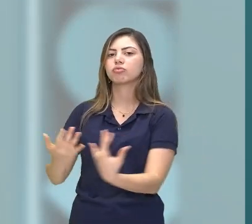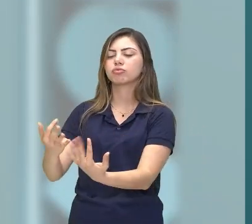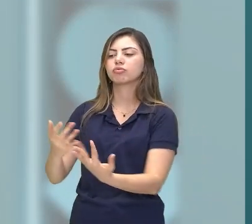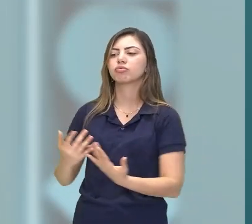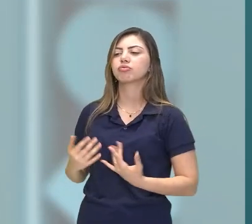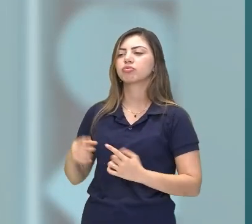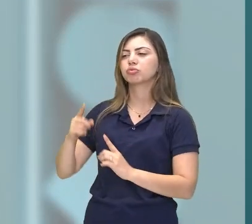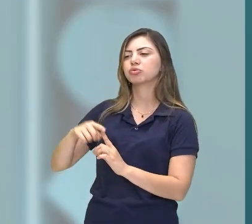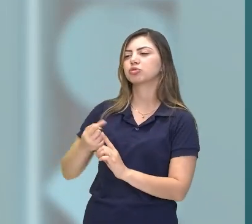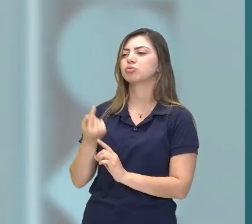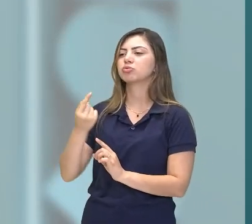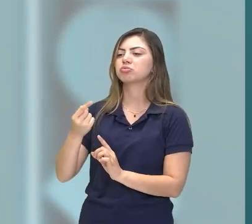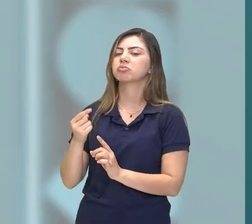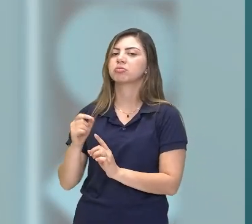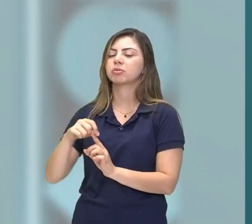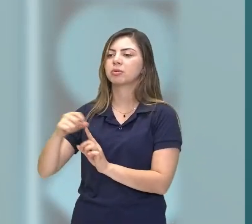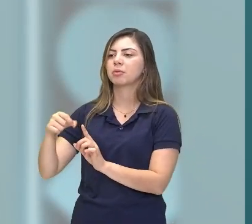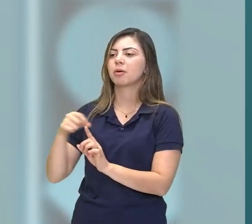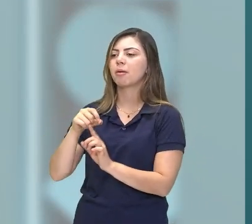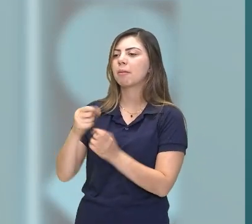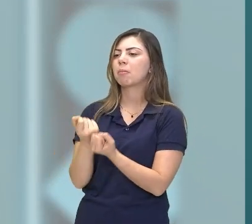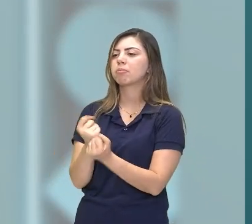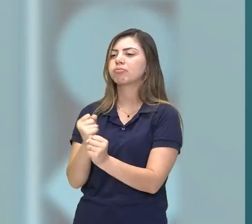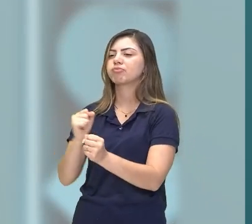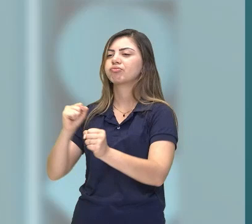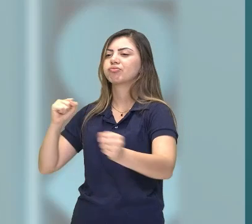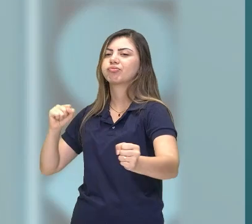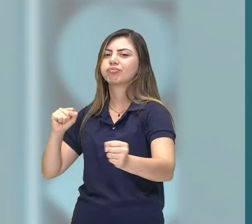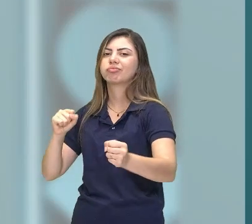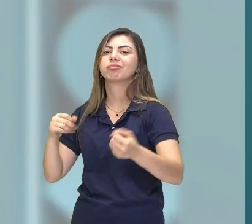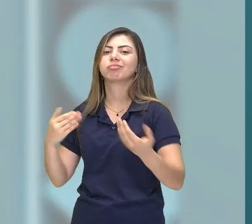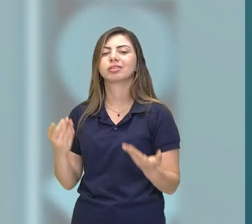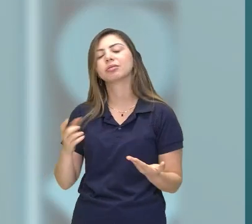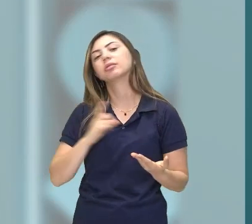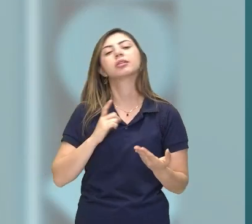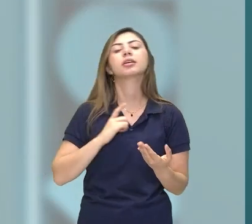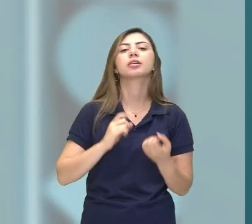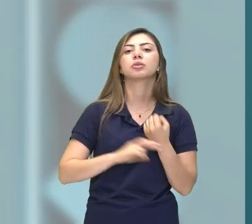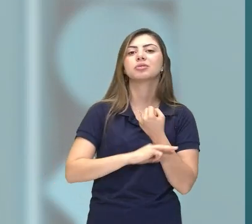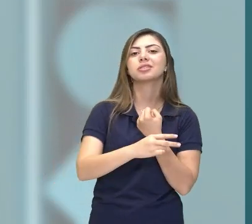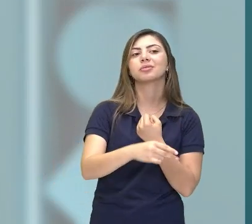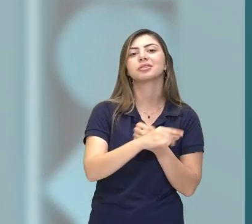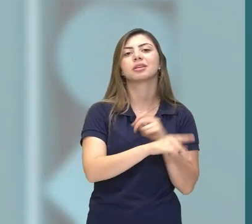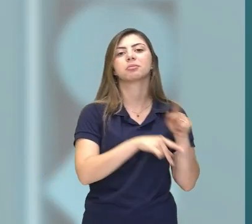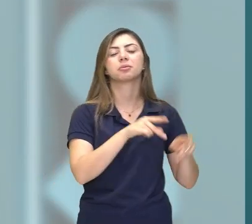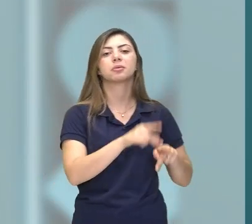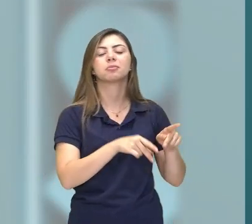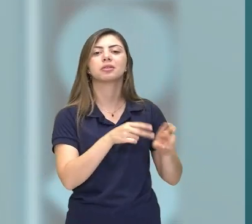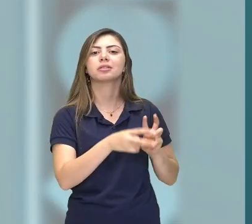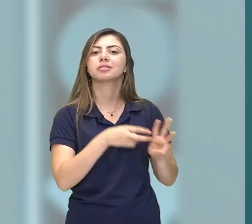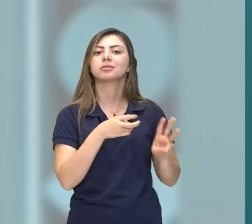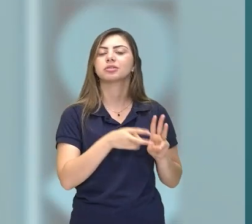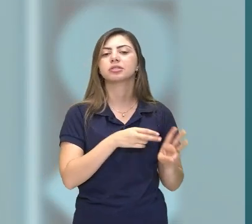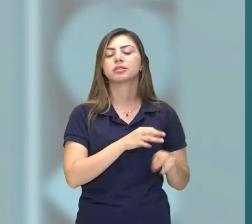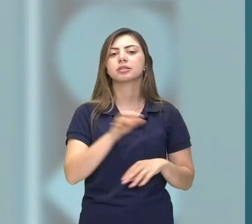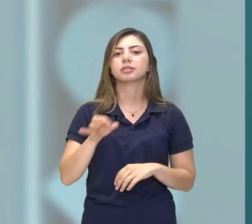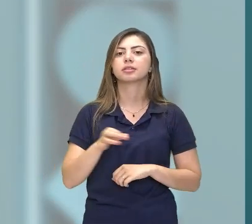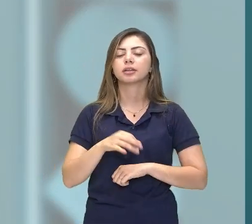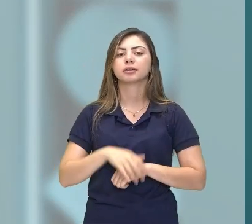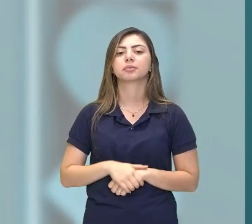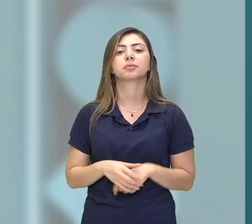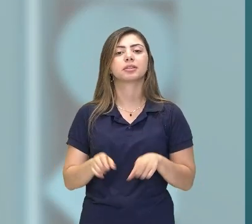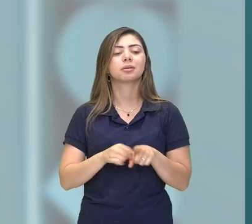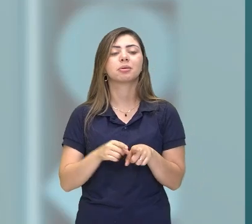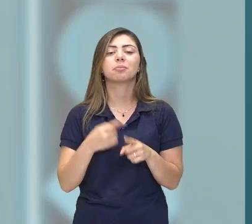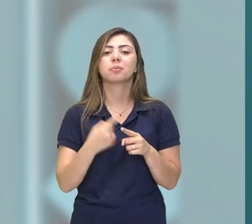plantio, que tem a ver com aquilo que ele nos apresentou de início. Todas as dificuldades do povo, do grupo Aruanã, né? E por que eles